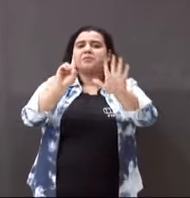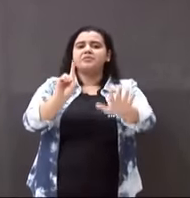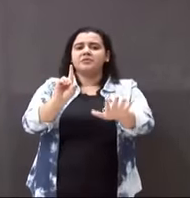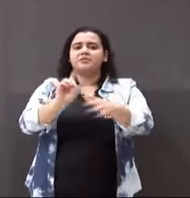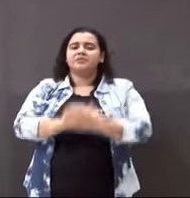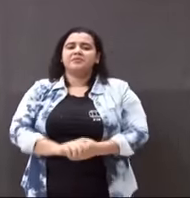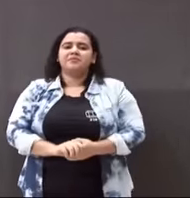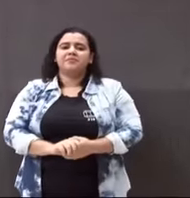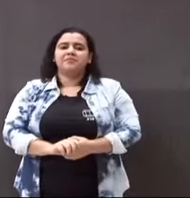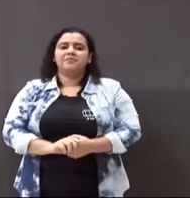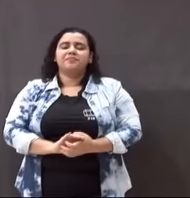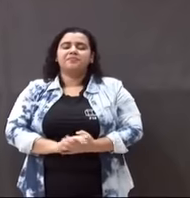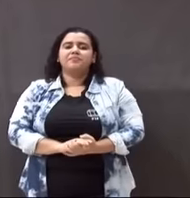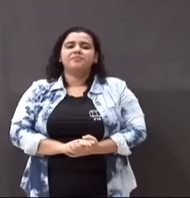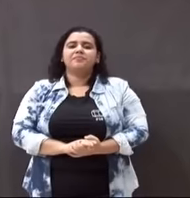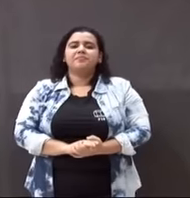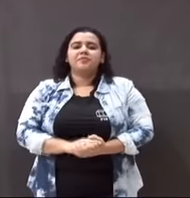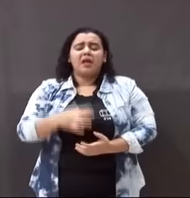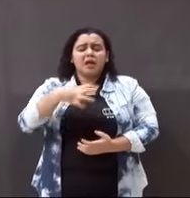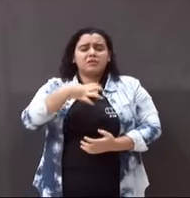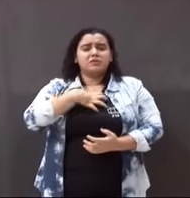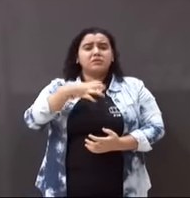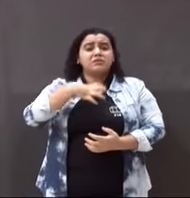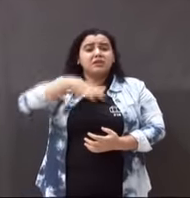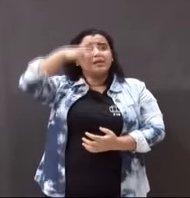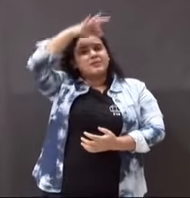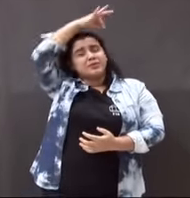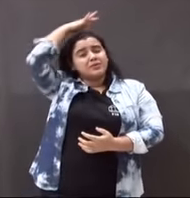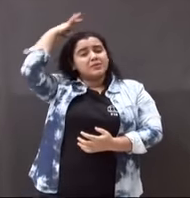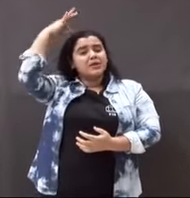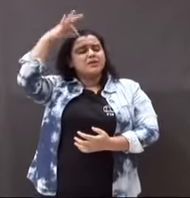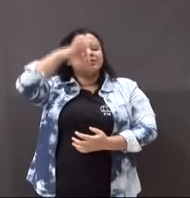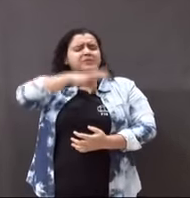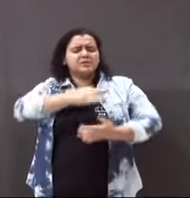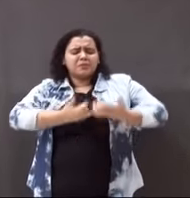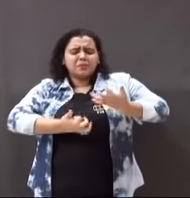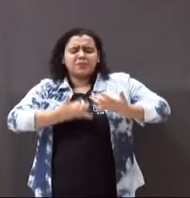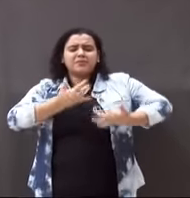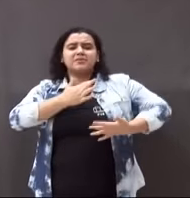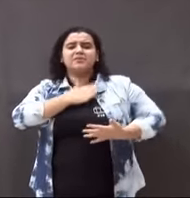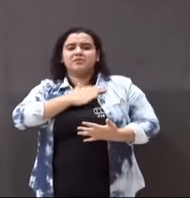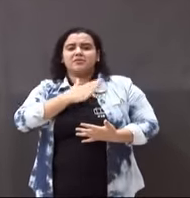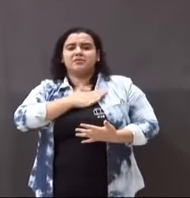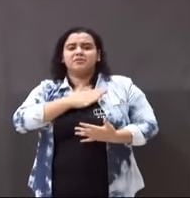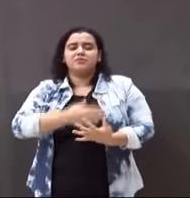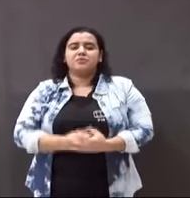você precisa. Eu estou sentindo a presença do dono do cardume aqui.